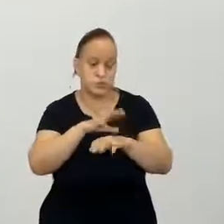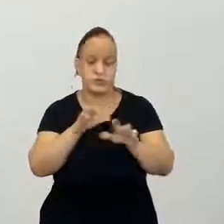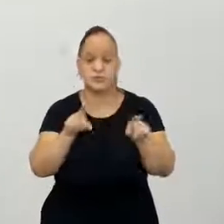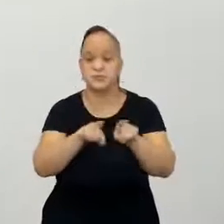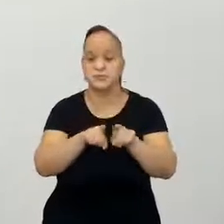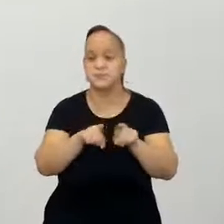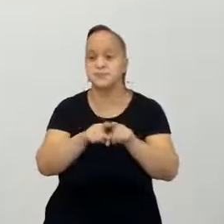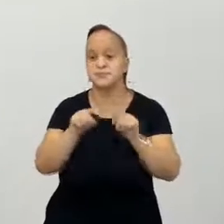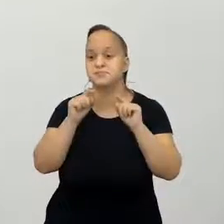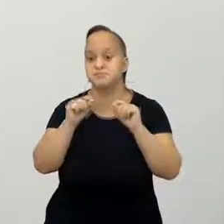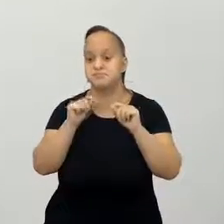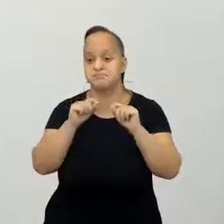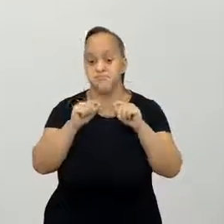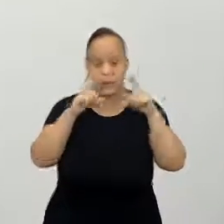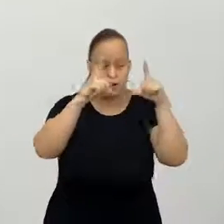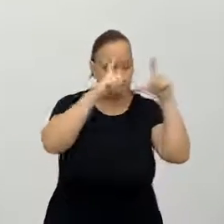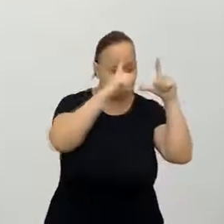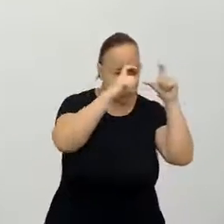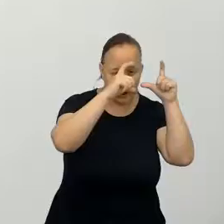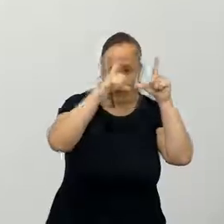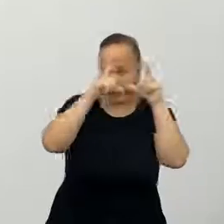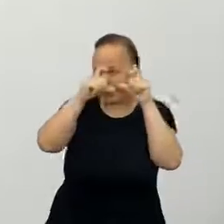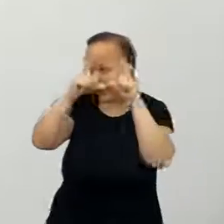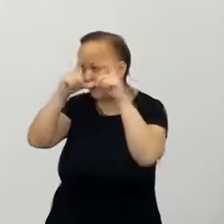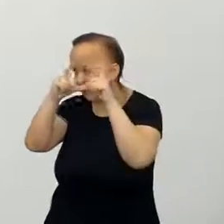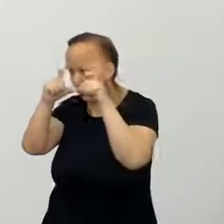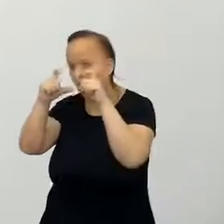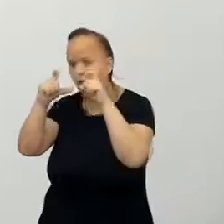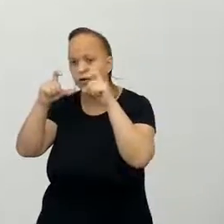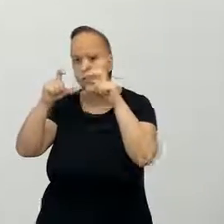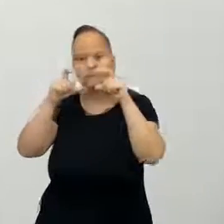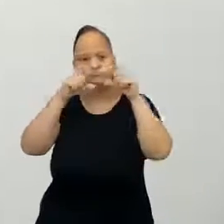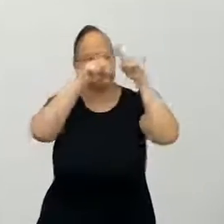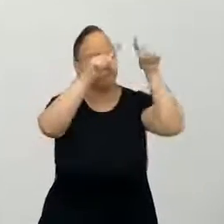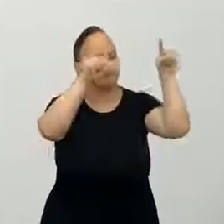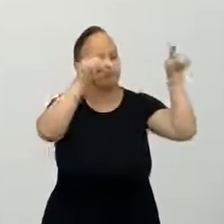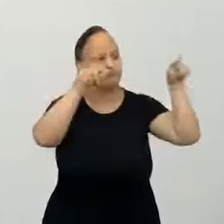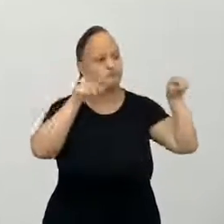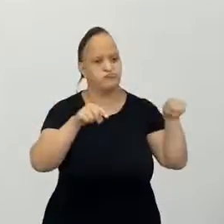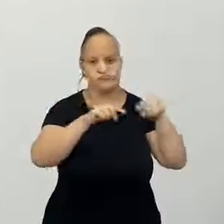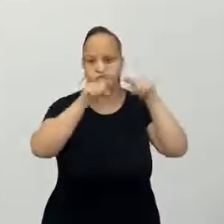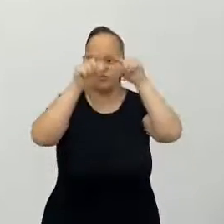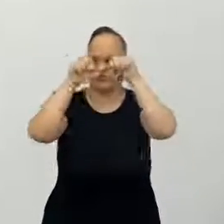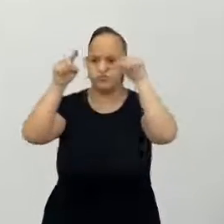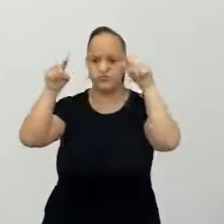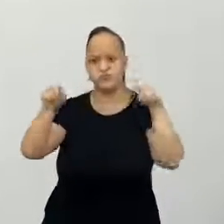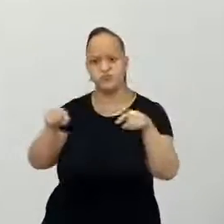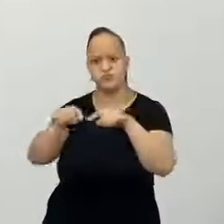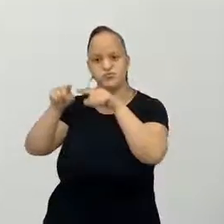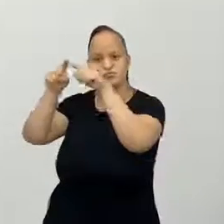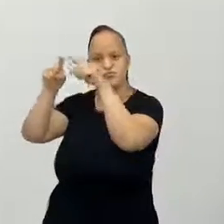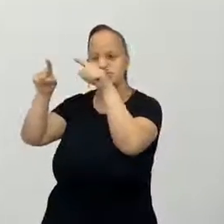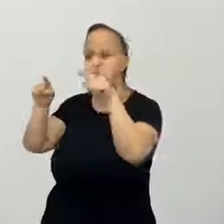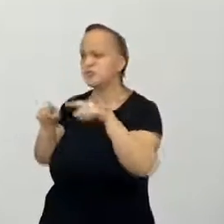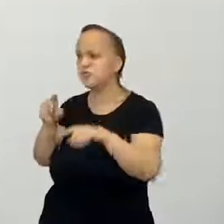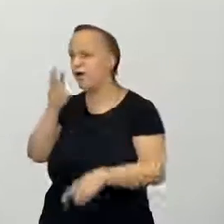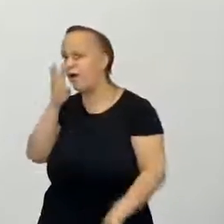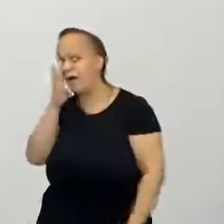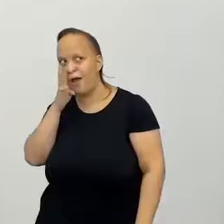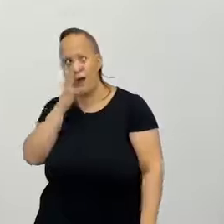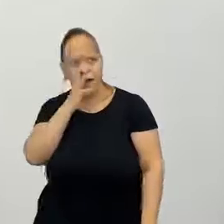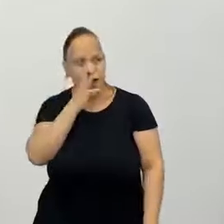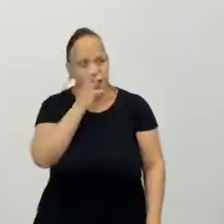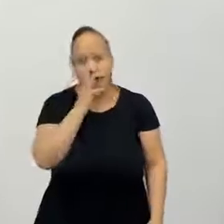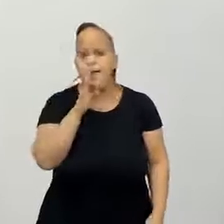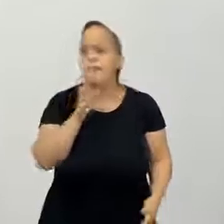da exposição, por exemplo, né, dessa exposição fotográfica, né, que a gente pode tanto pensar na questão, né, de imprimir as